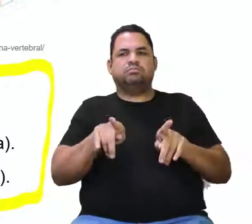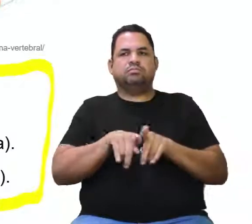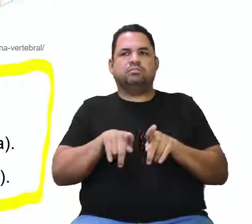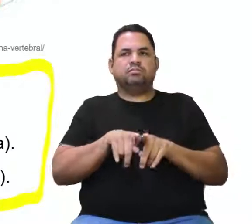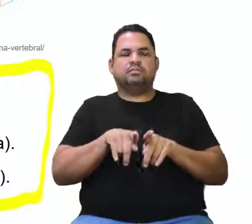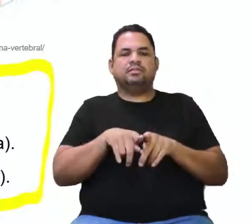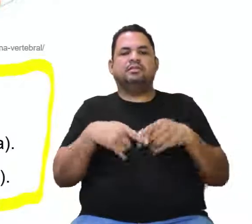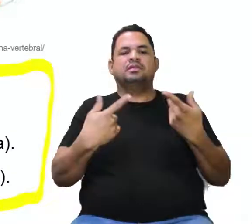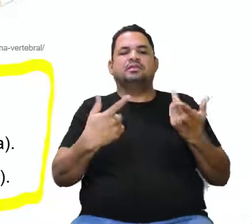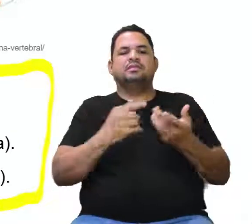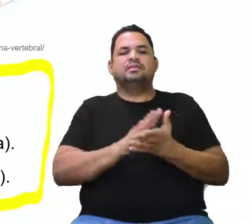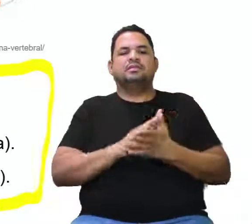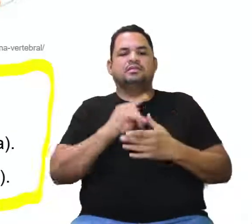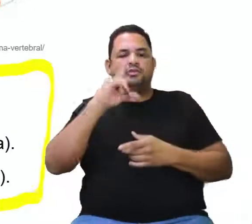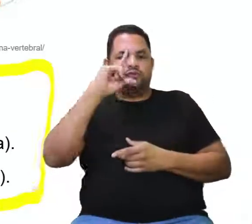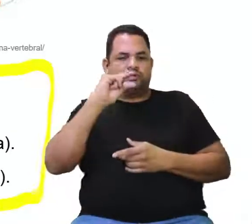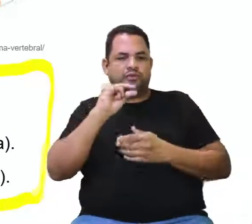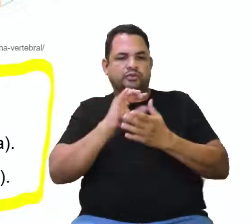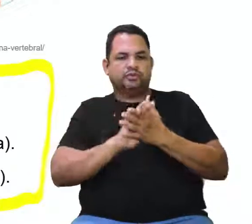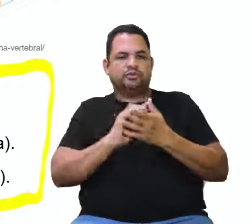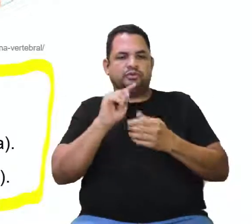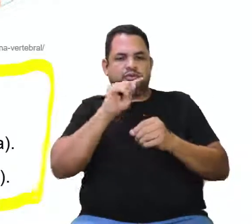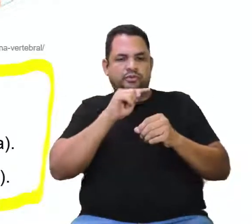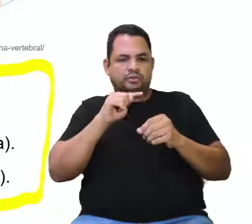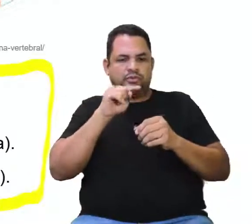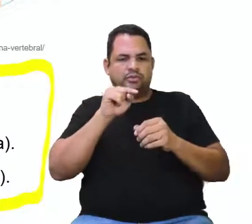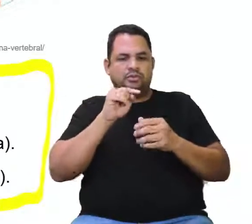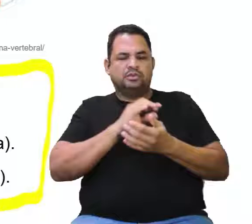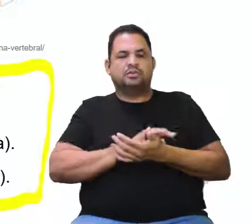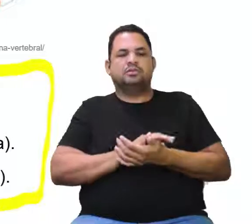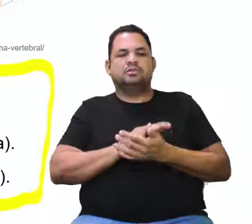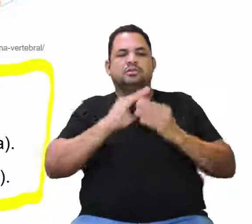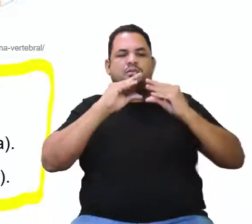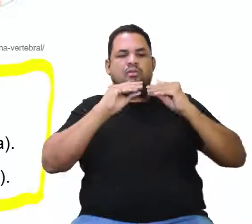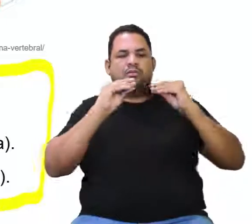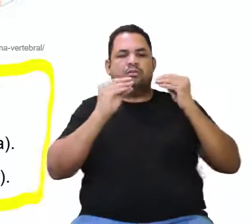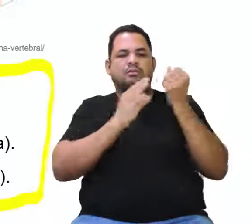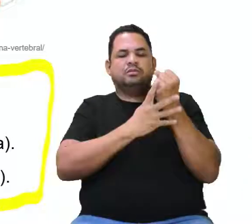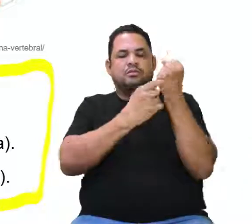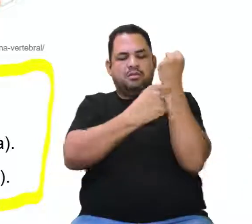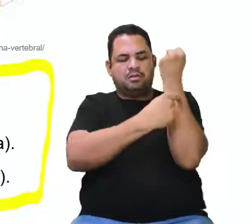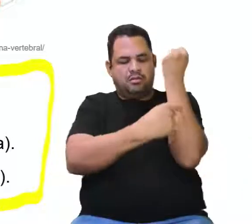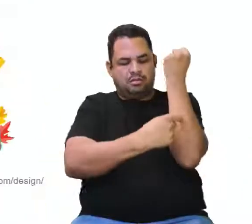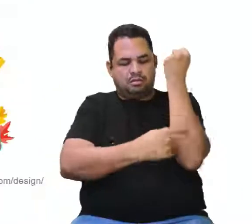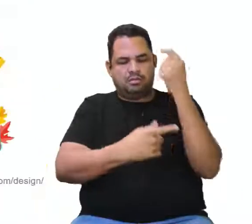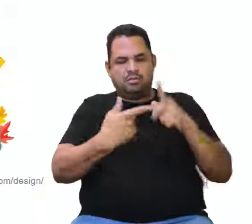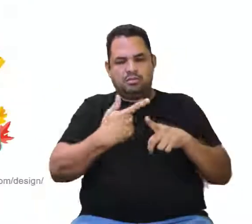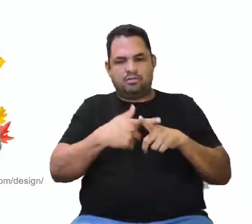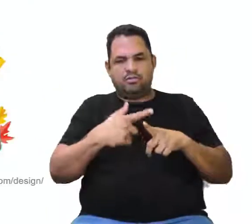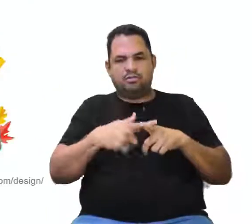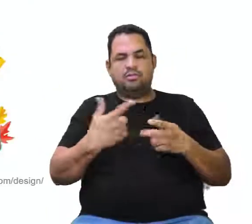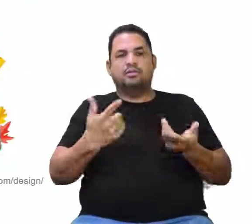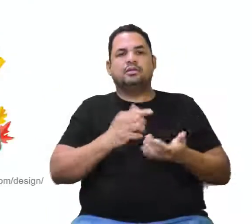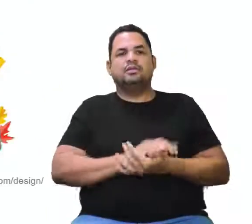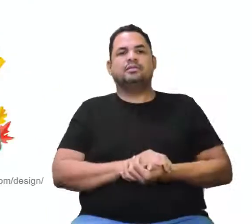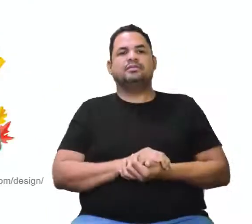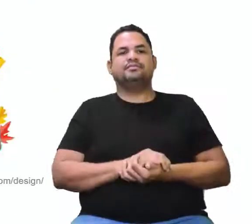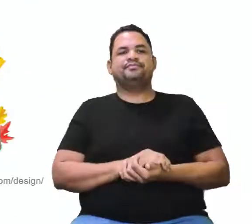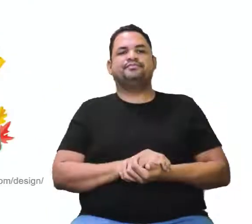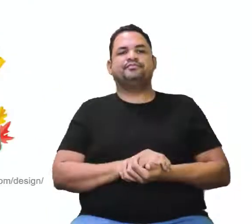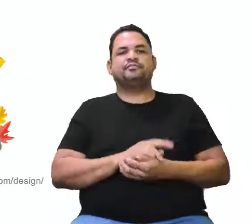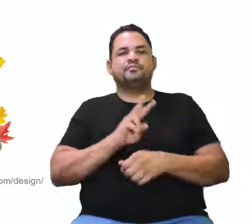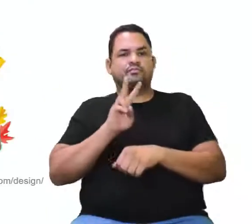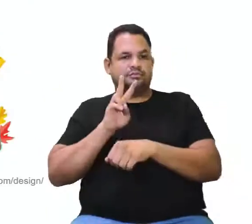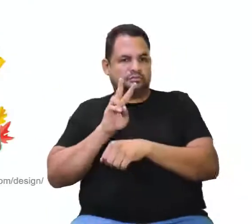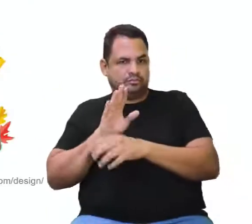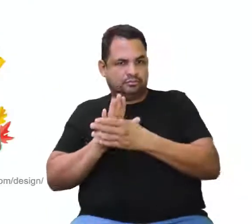esses discos, diminuir os orifícios aqui e comprometer a minha coluna vertebral. O que mais?